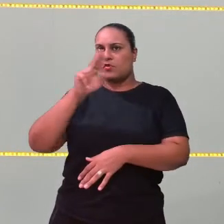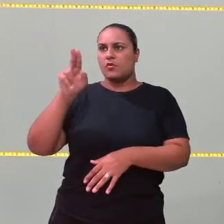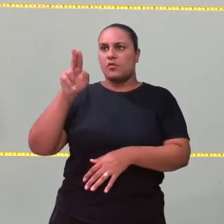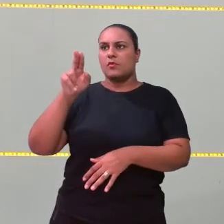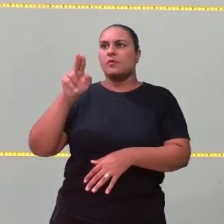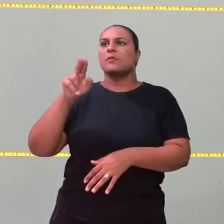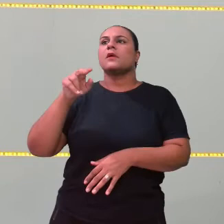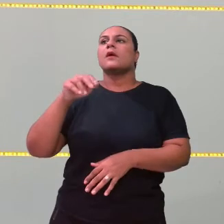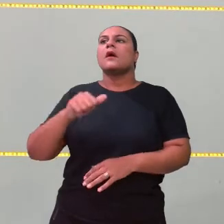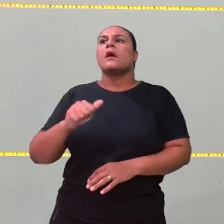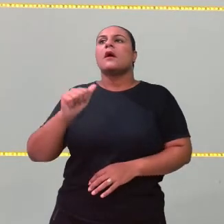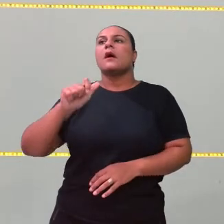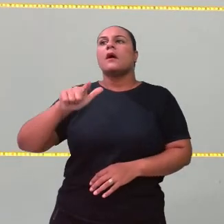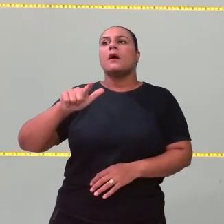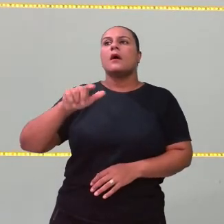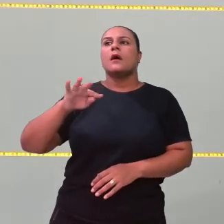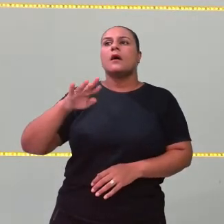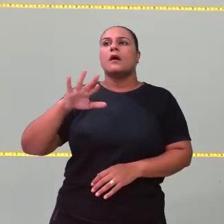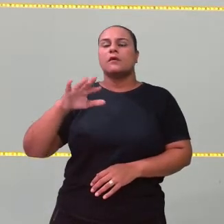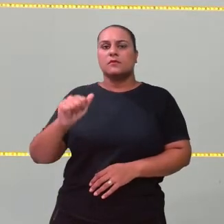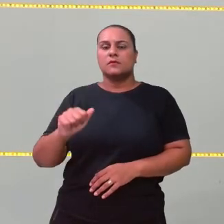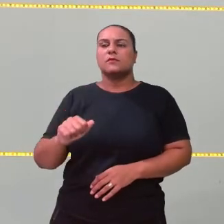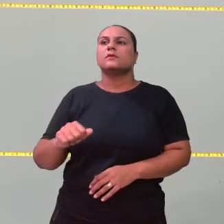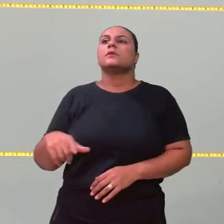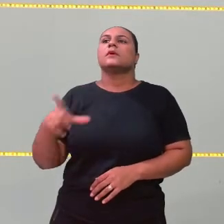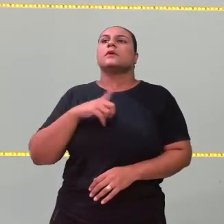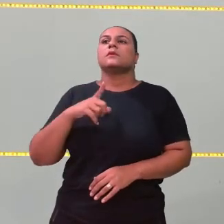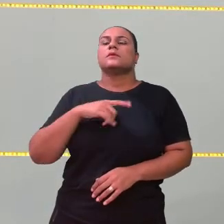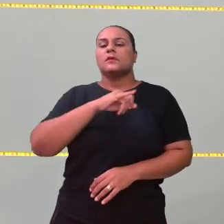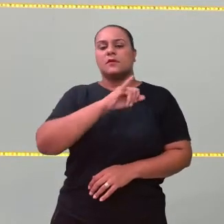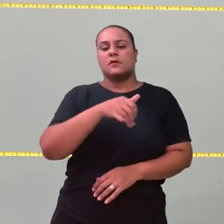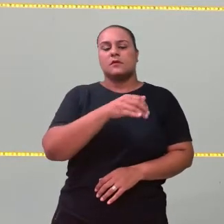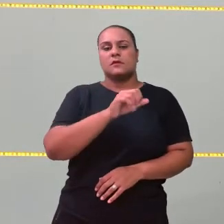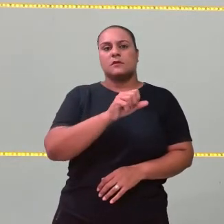baixa. E aí? Eu tenho aqui José, ó,